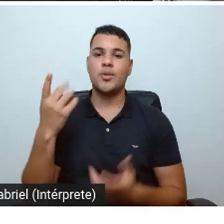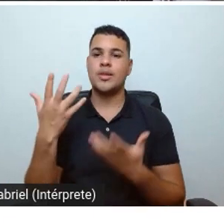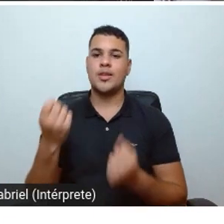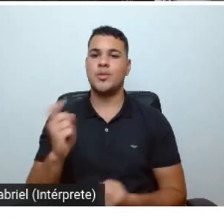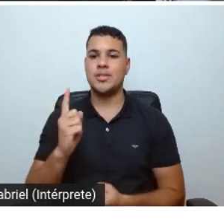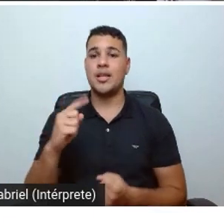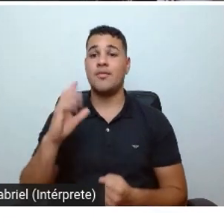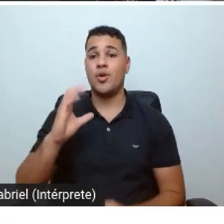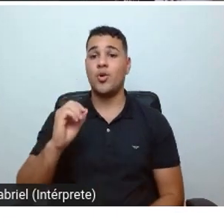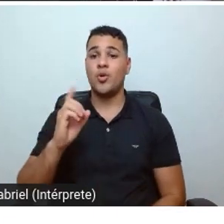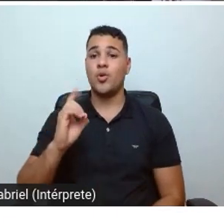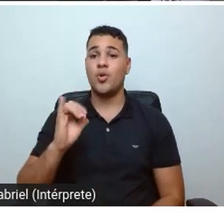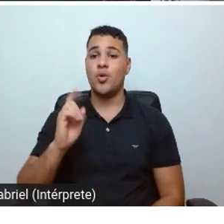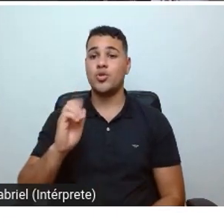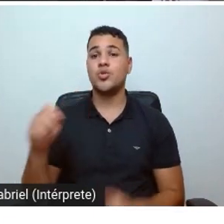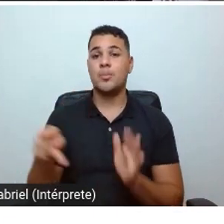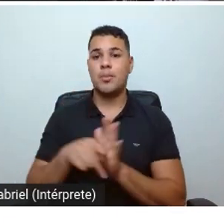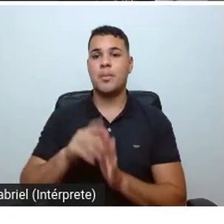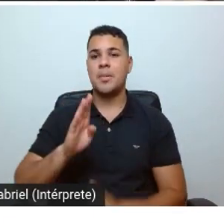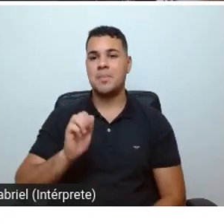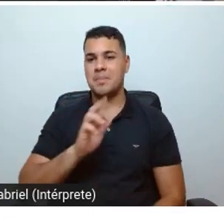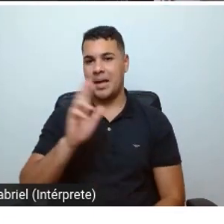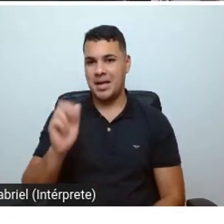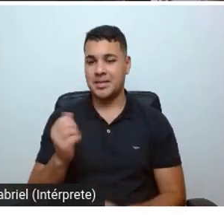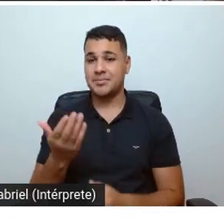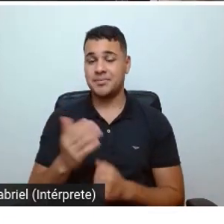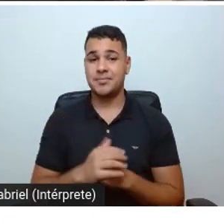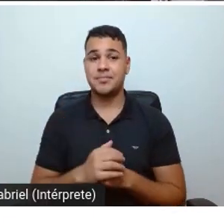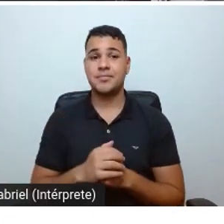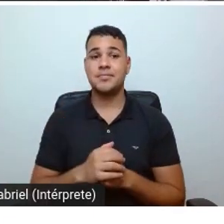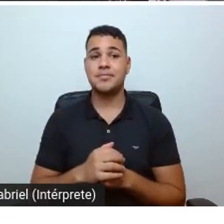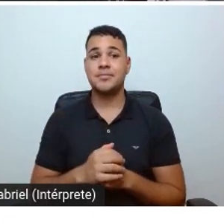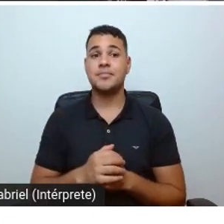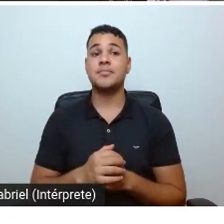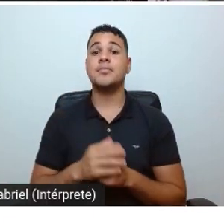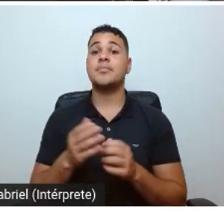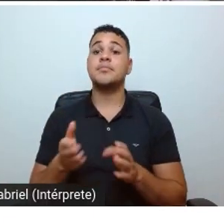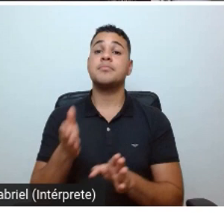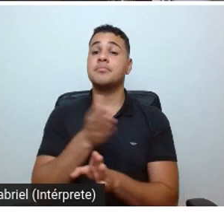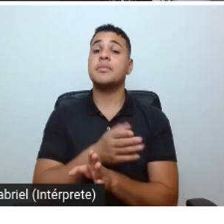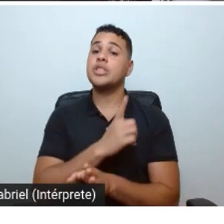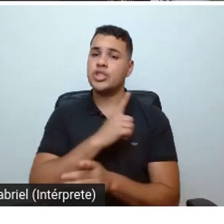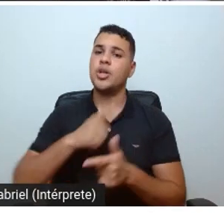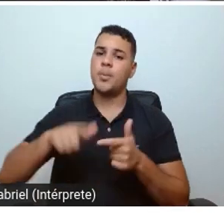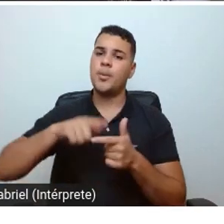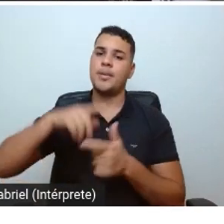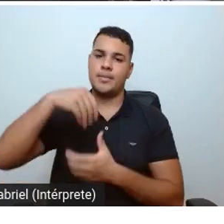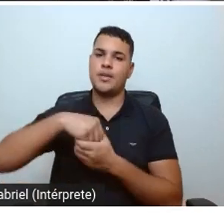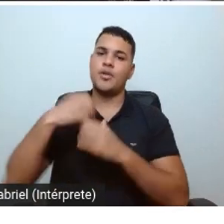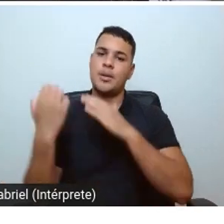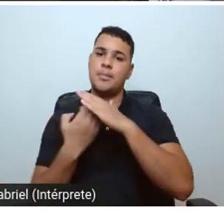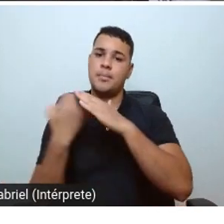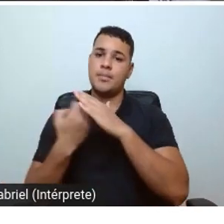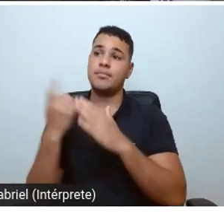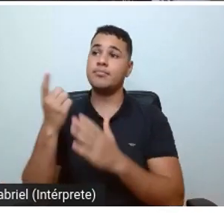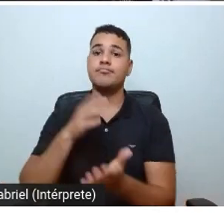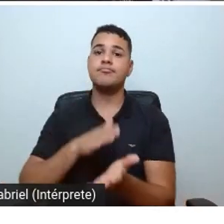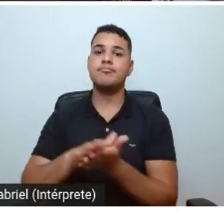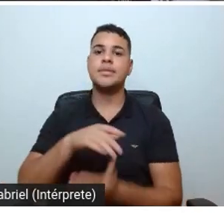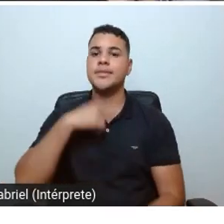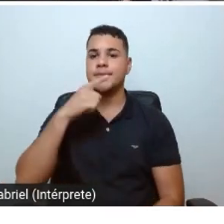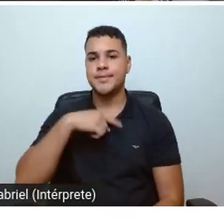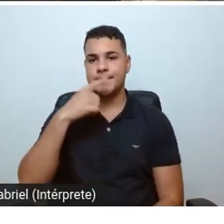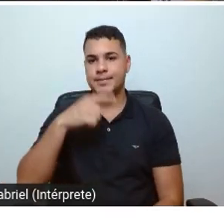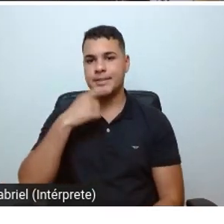barras. Quando a gente foi conversar com o contratante, eles estavam com um problema em um processo interno para a geração do código de barras,